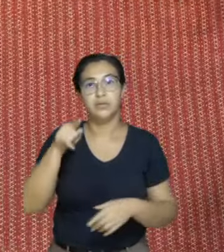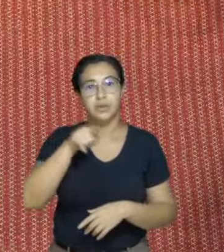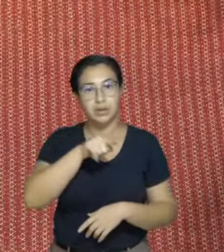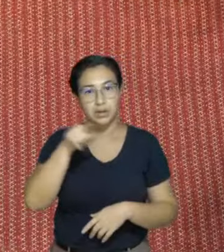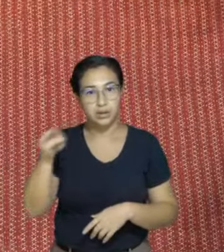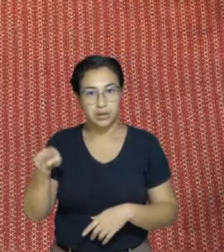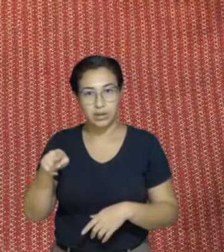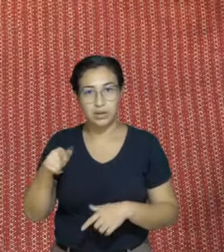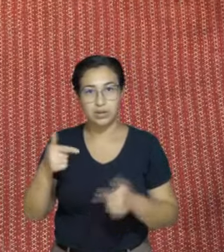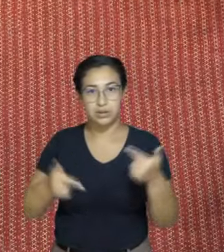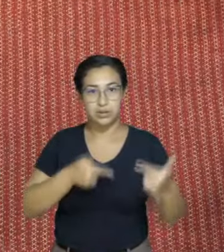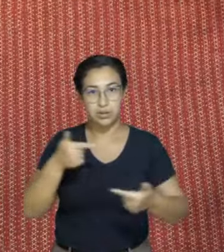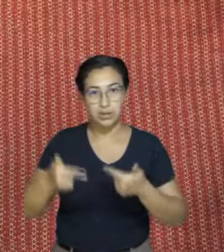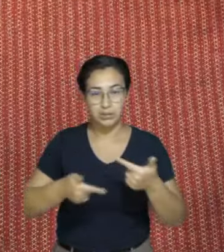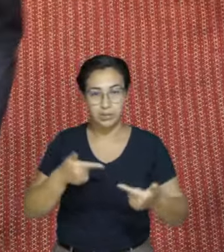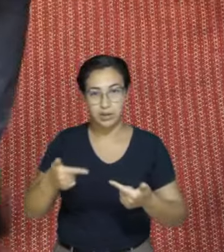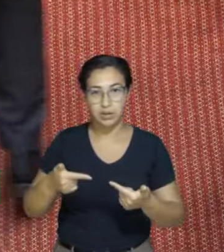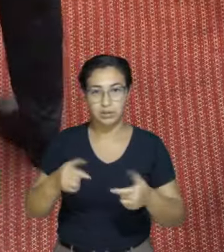de Santa Catarina.